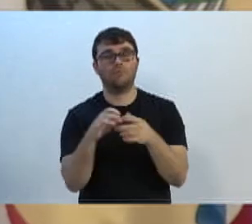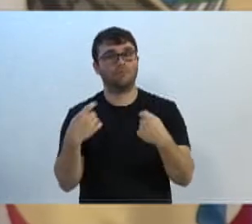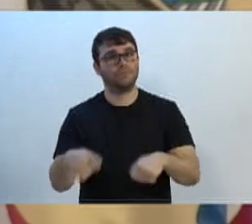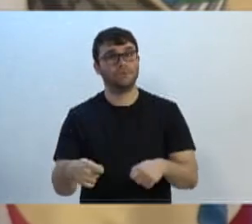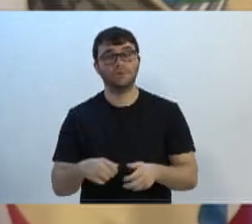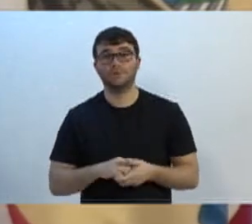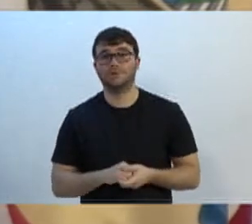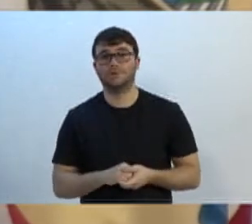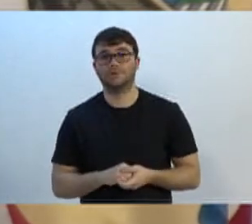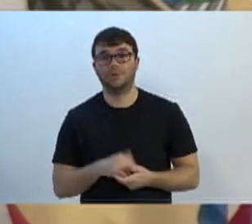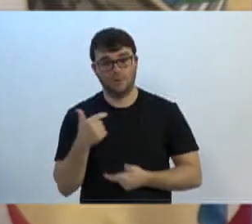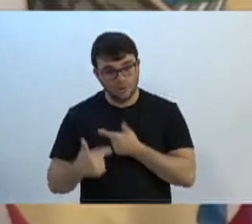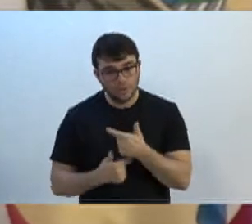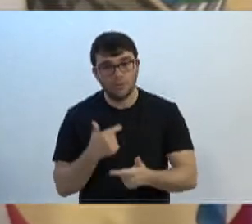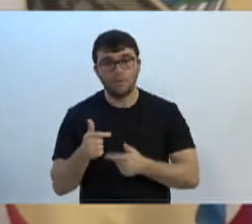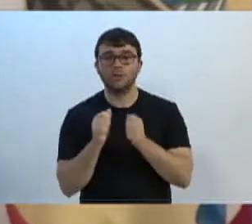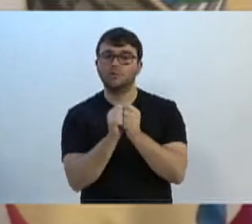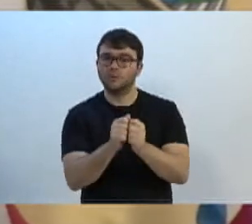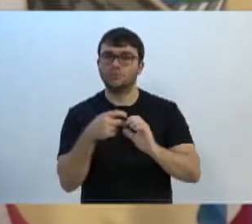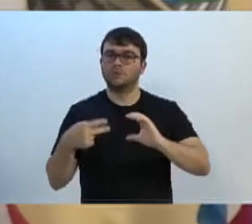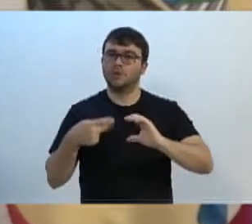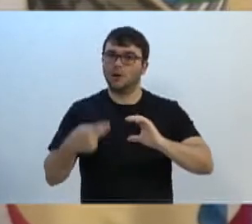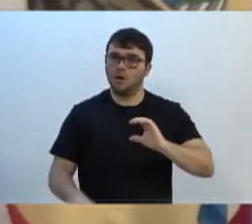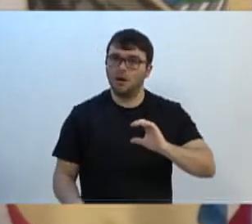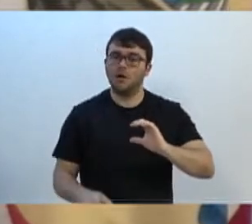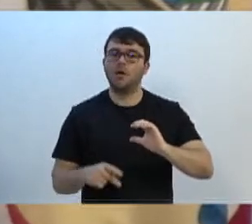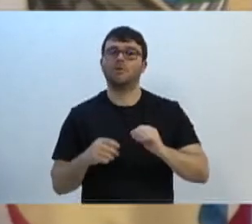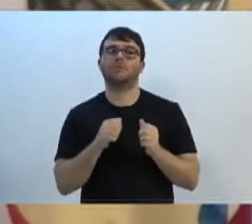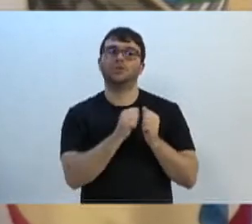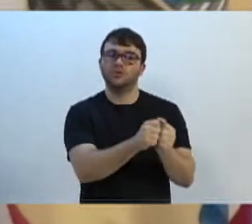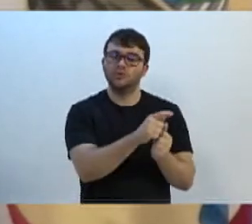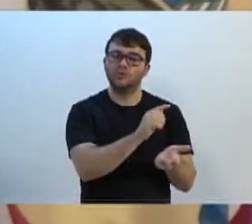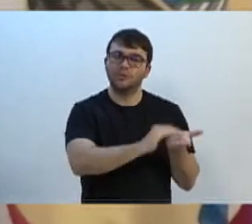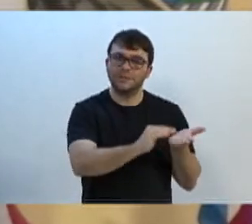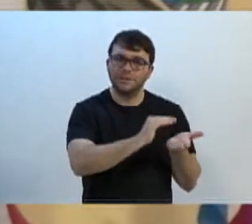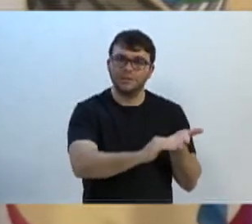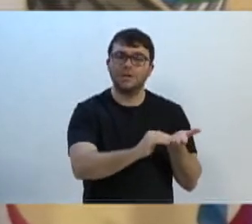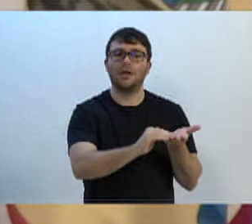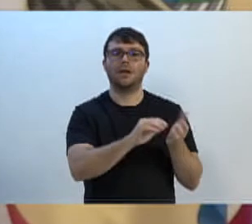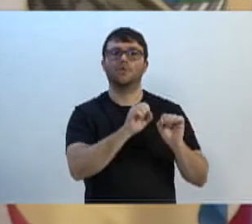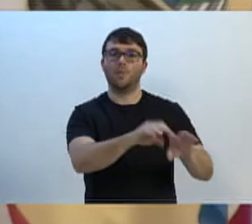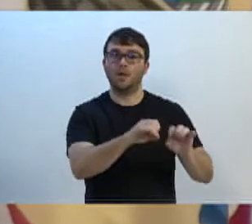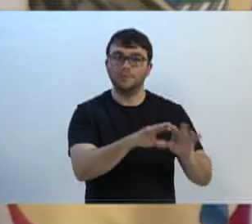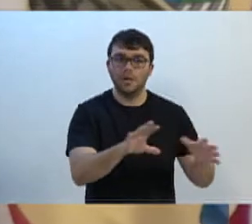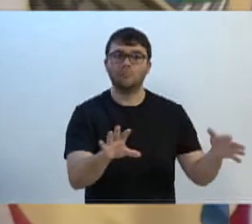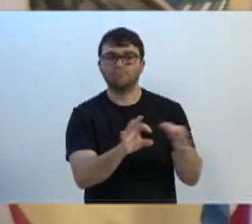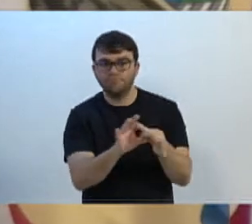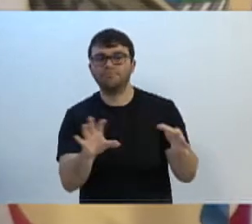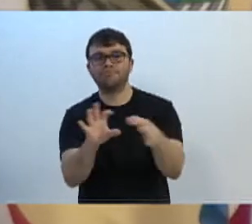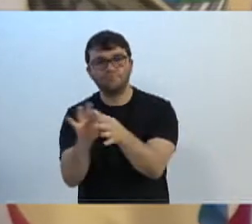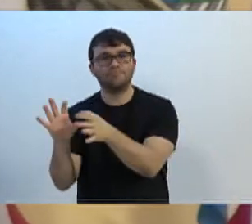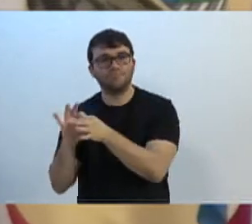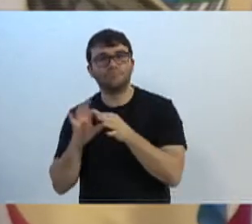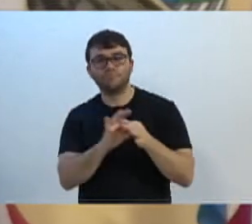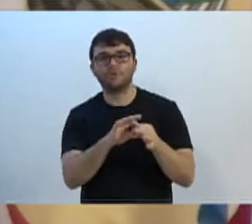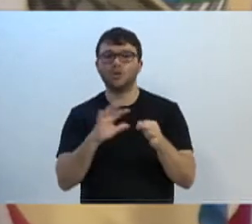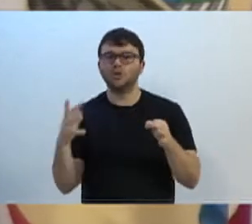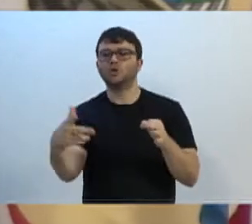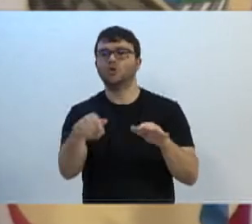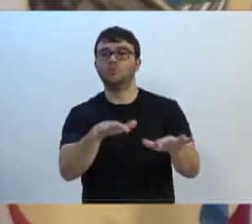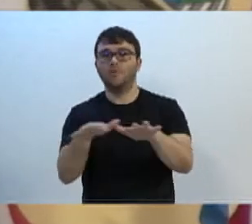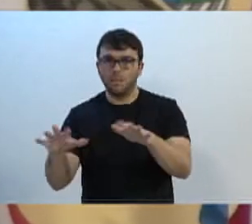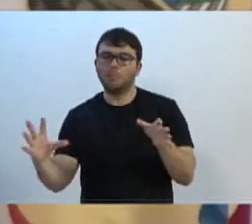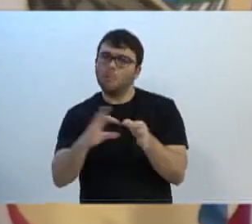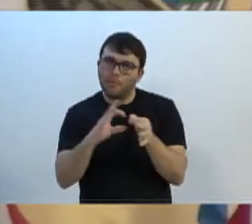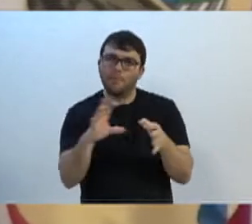combate trabalhando junto com a câmera de vereadores junto com a Secretaria de Educação junto com todos os movimentos ou a gente se une e aí a minha